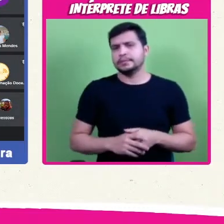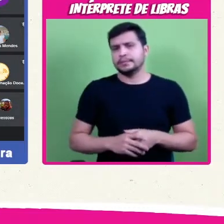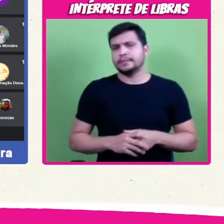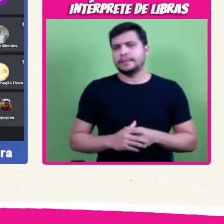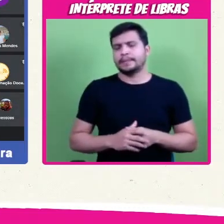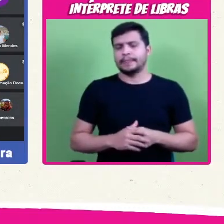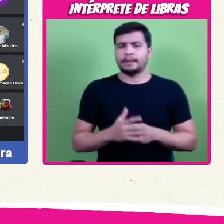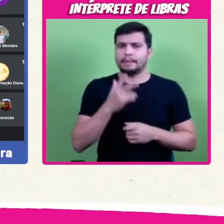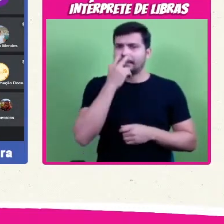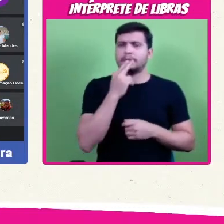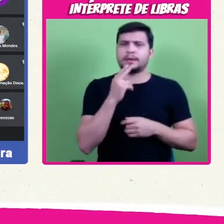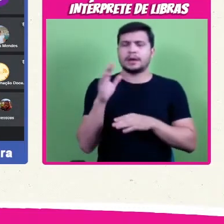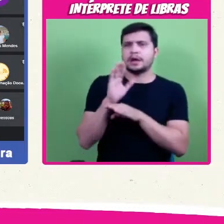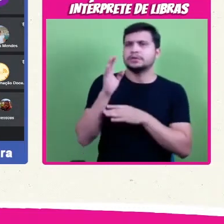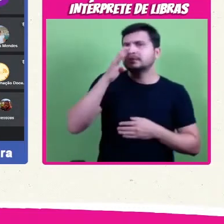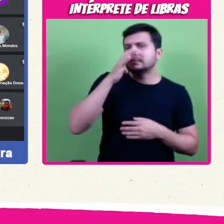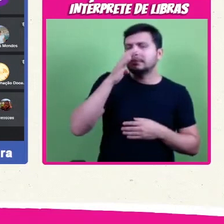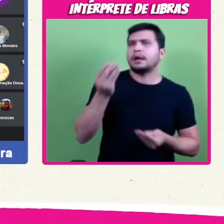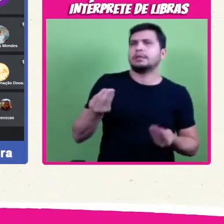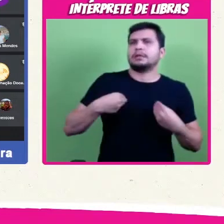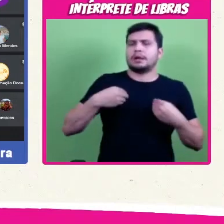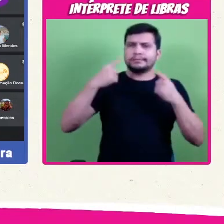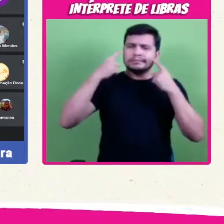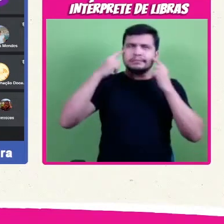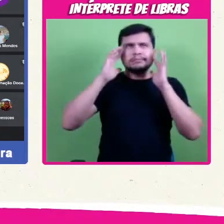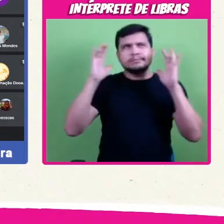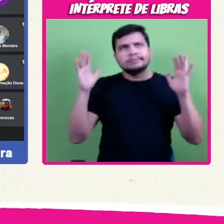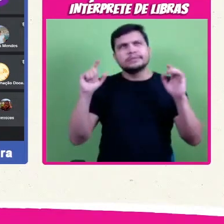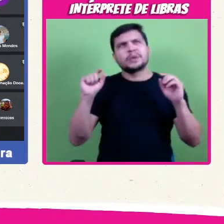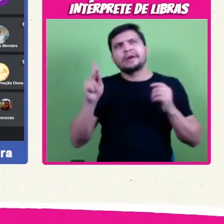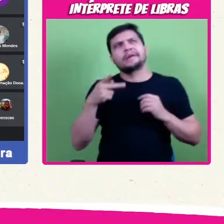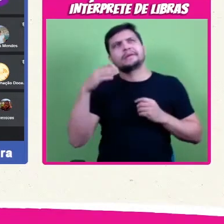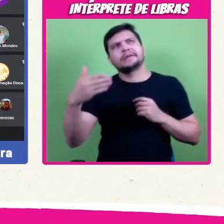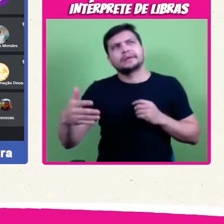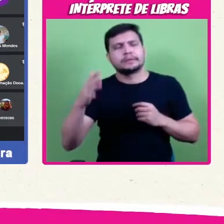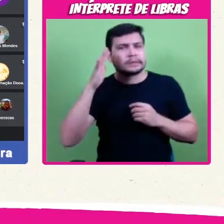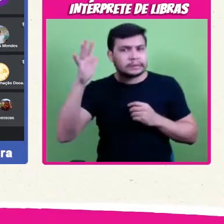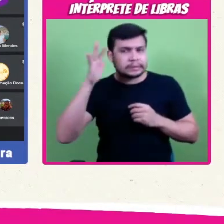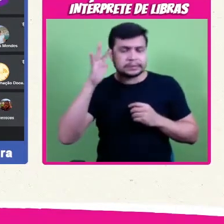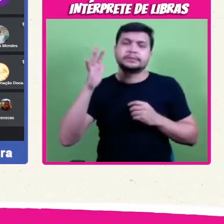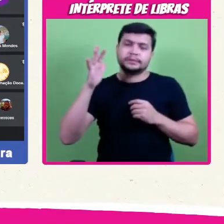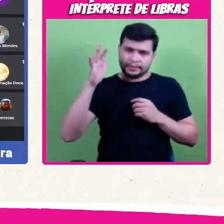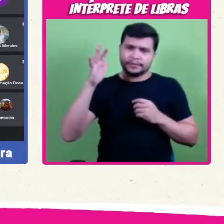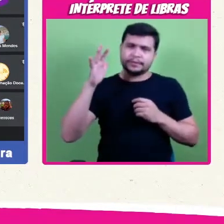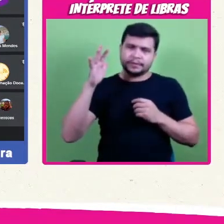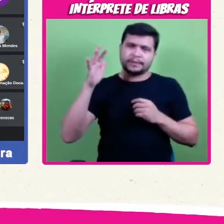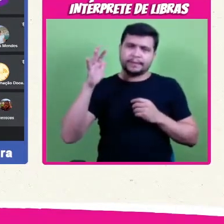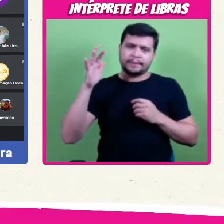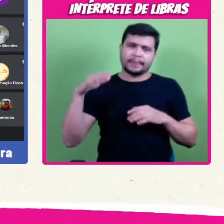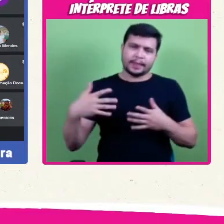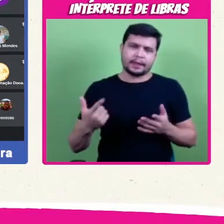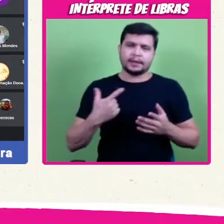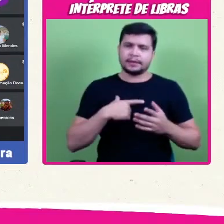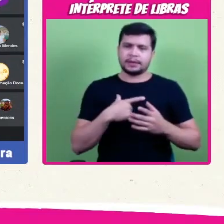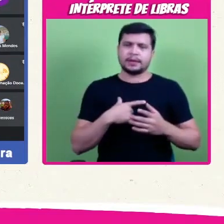pensar o que é que aconteceu, né? Depois dali. E tem a parte 2, né? Que a gente vê um pouco mais, mas esse